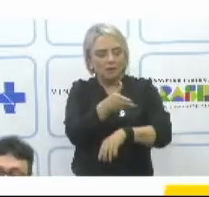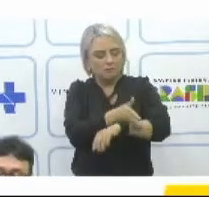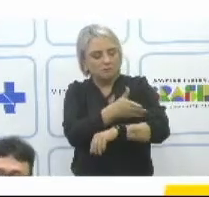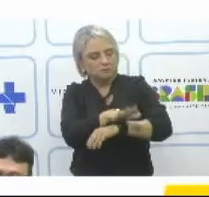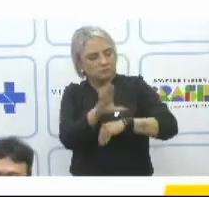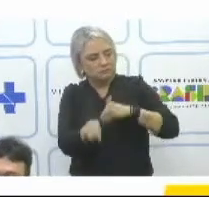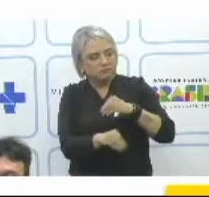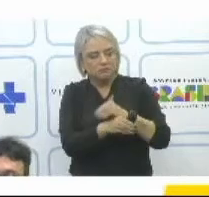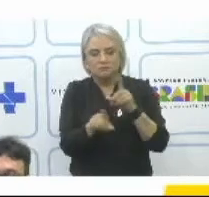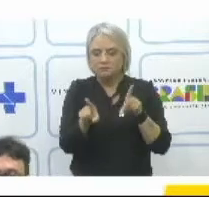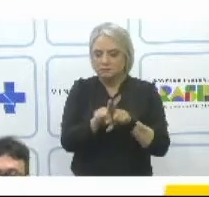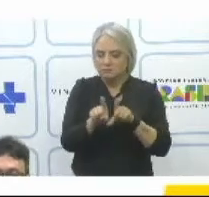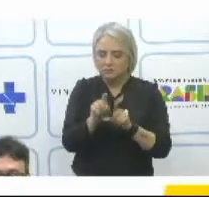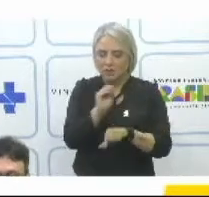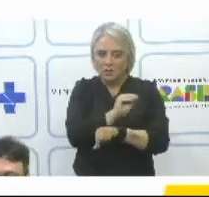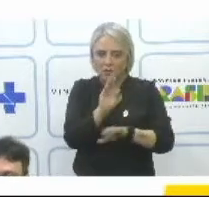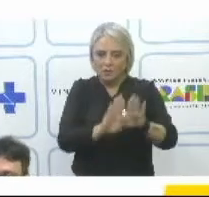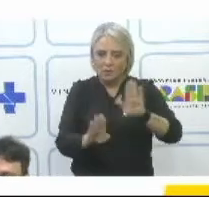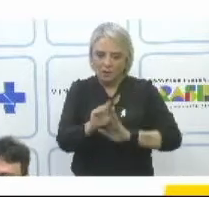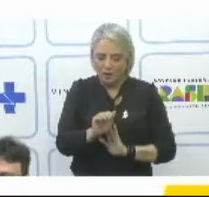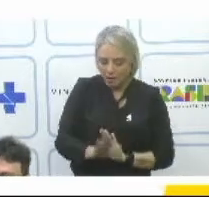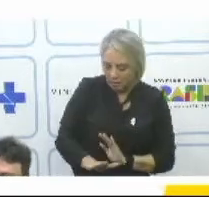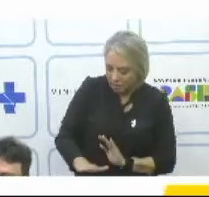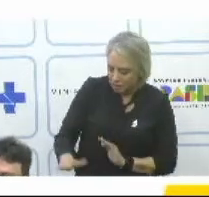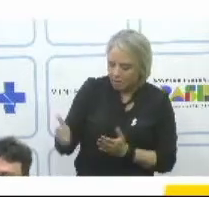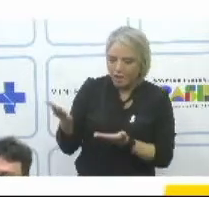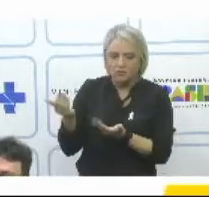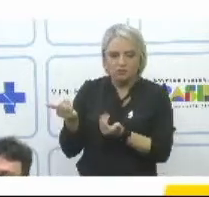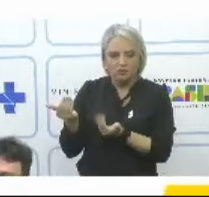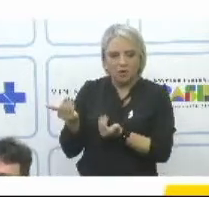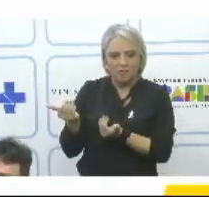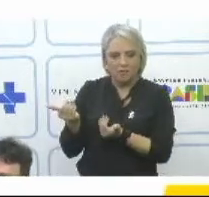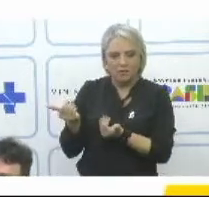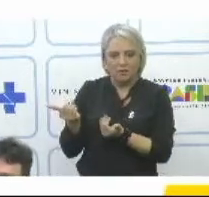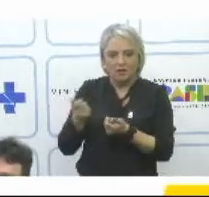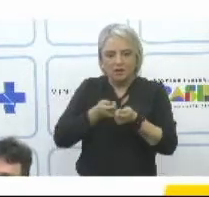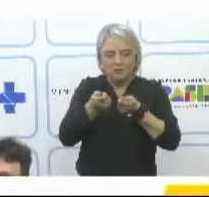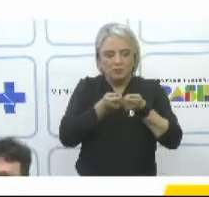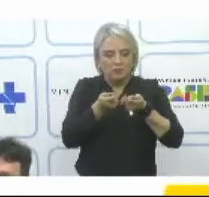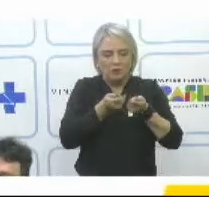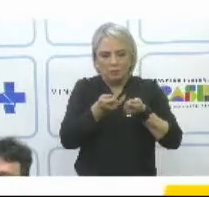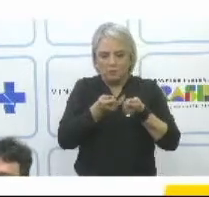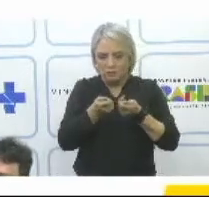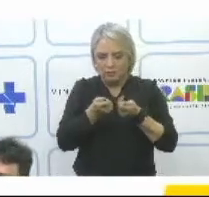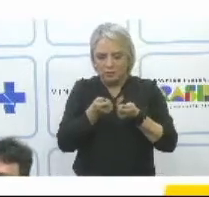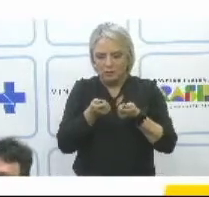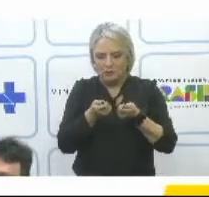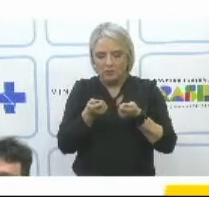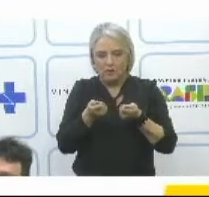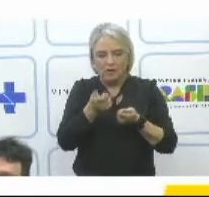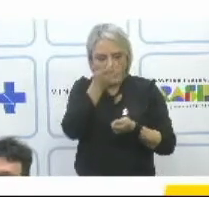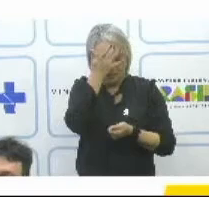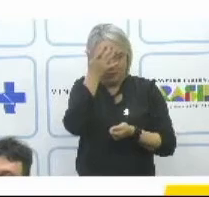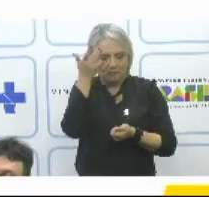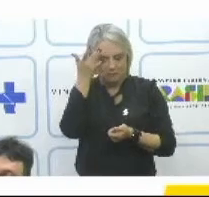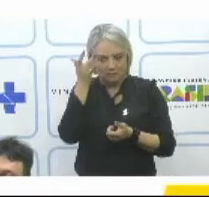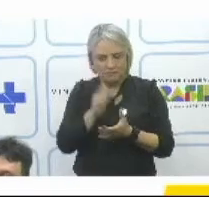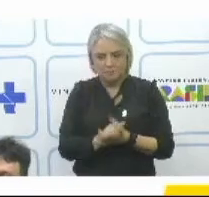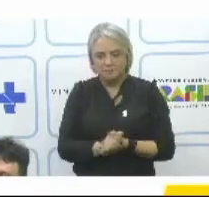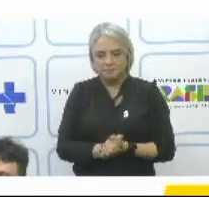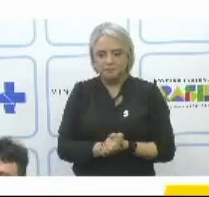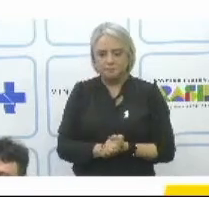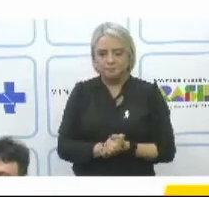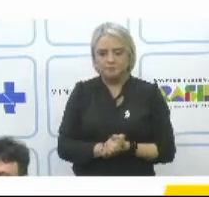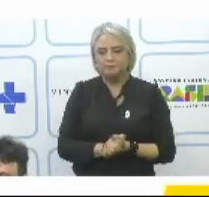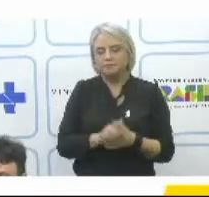práticas também, né, para o cuidado de crianças e jovens, né, no controle dessas questões, né, de saúde mental.